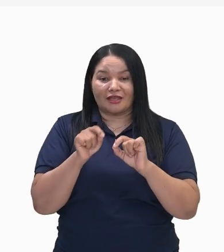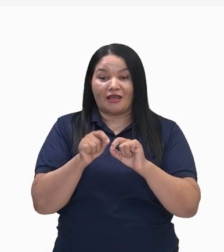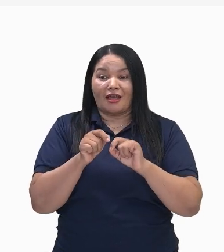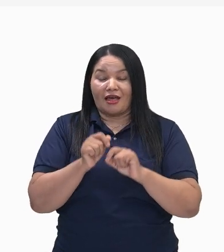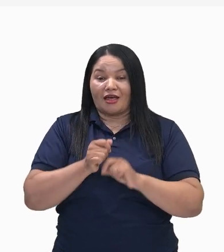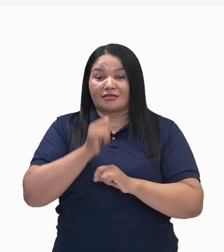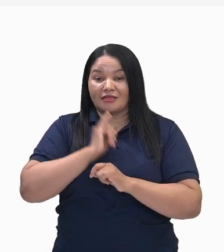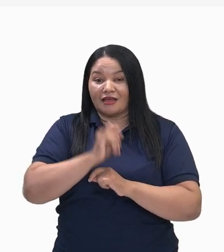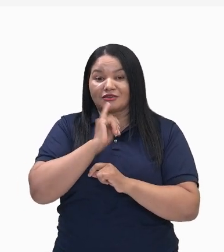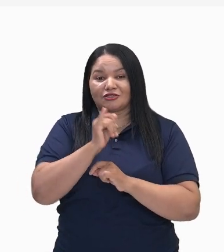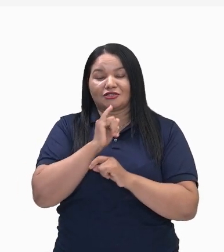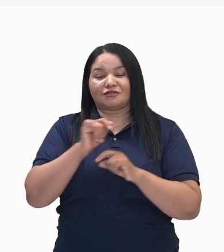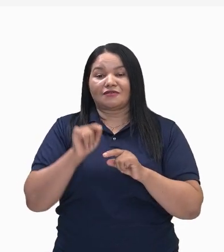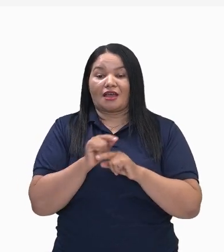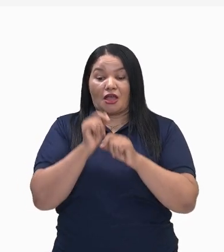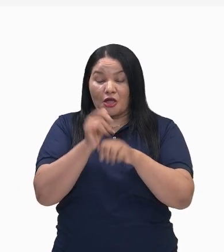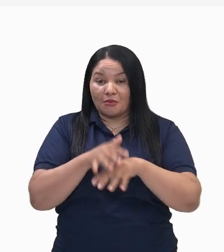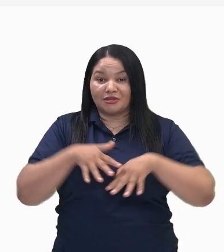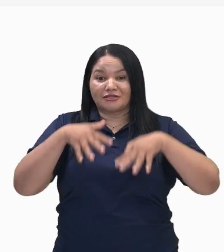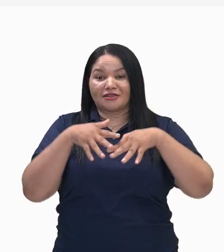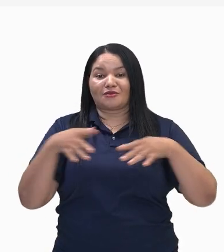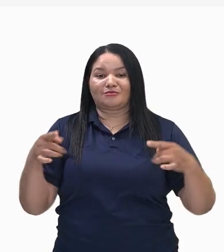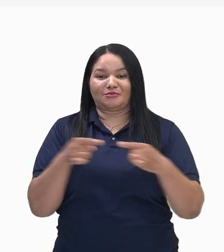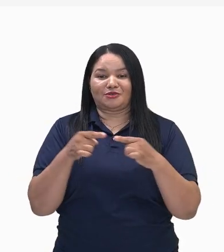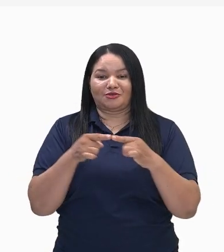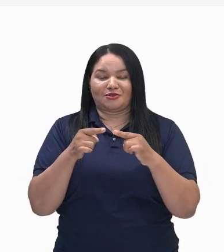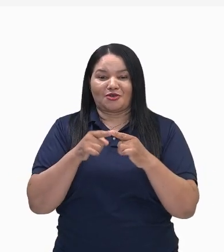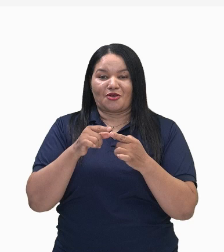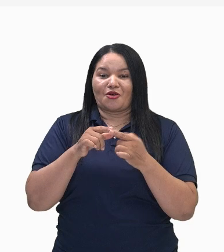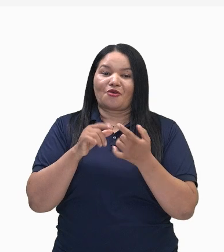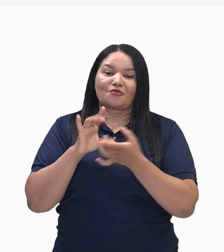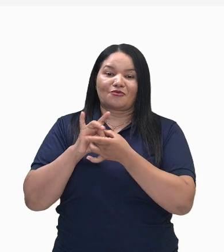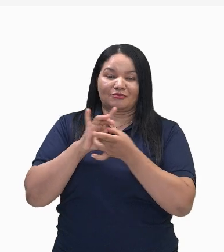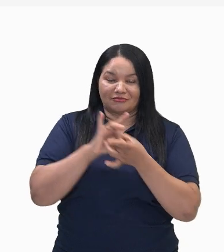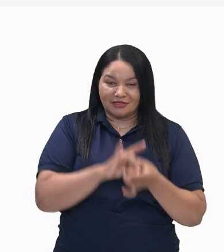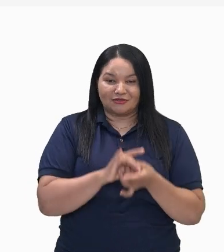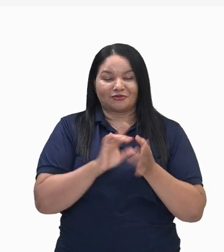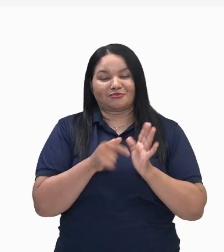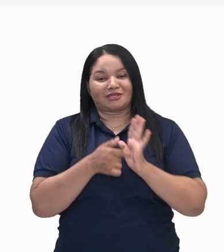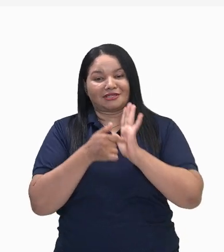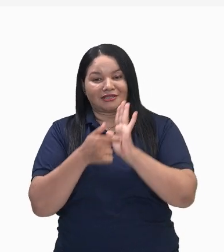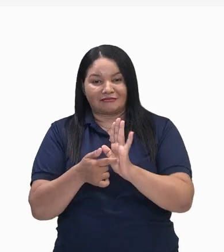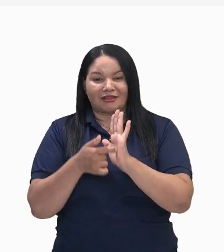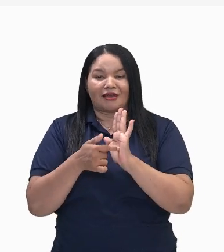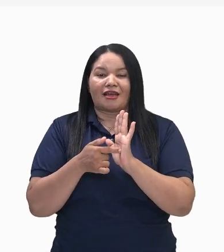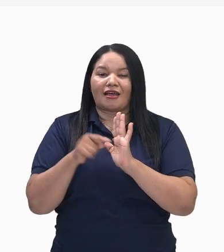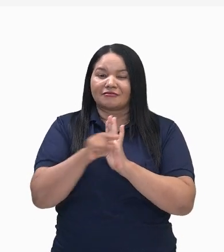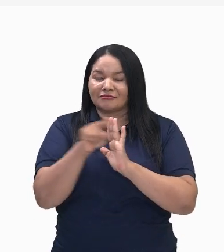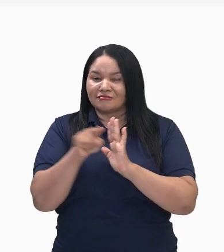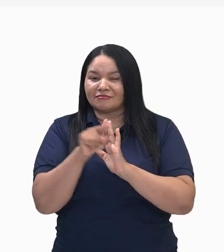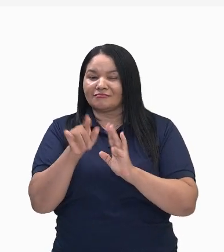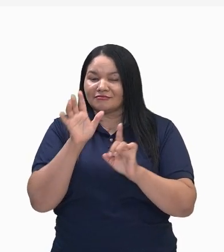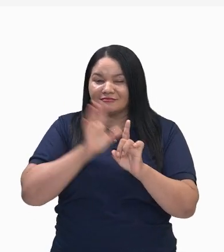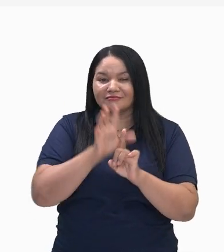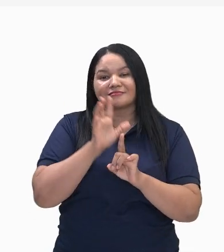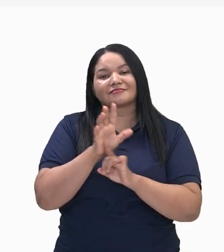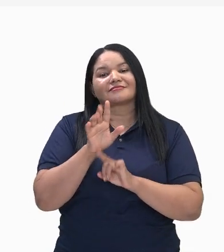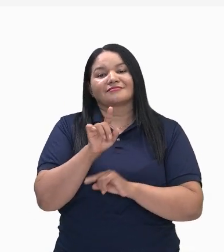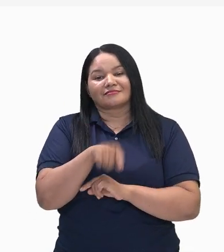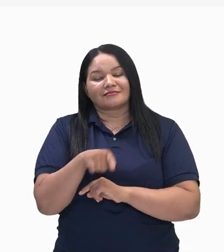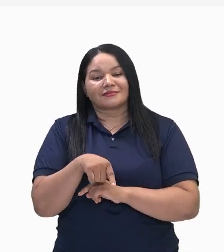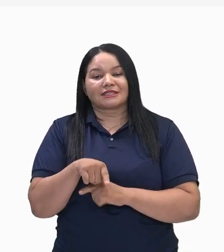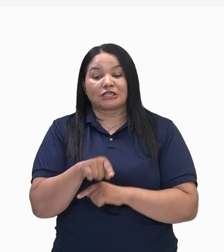aquela apresentação está dentro do contexto que está sendo apresentado, você está convencendo o público, né? E